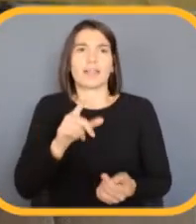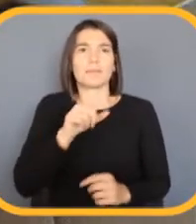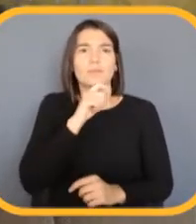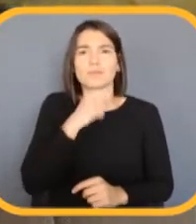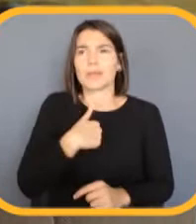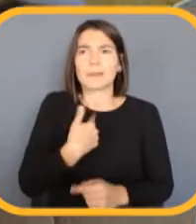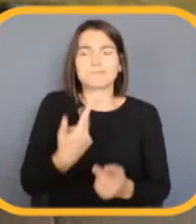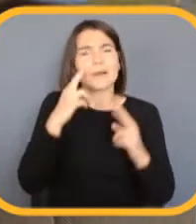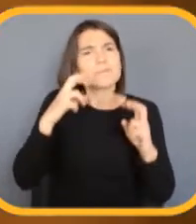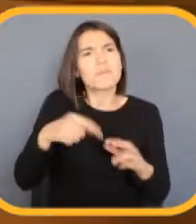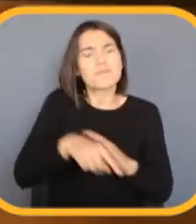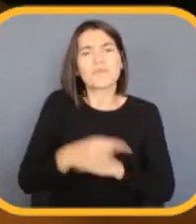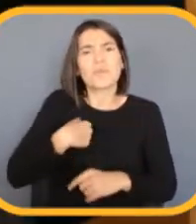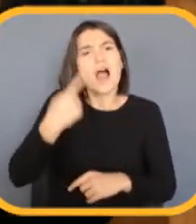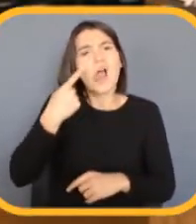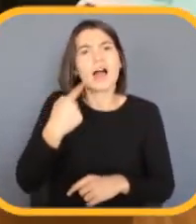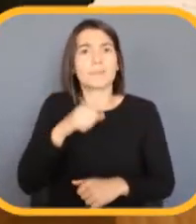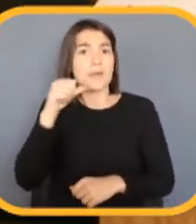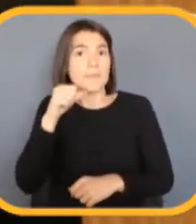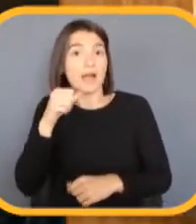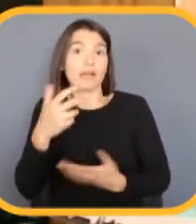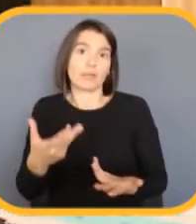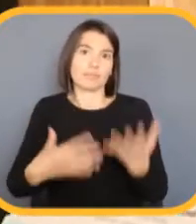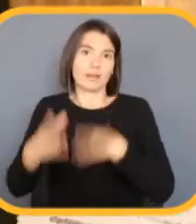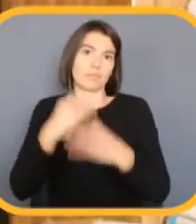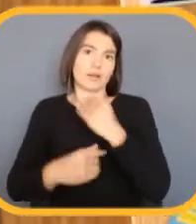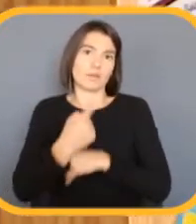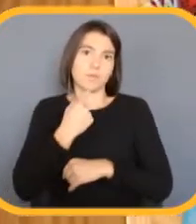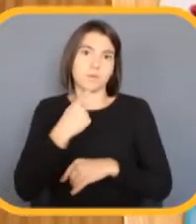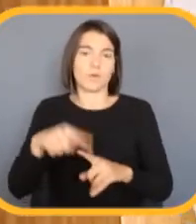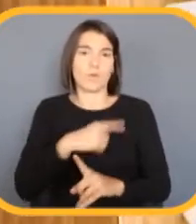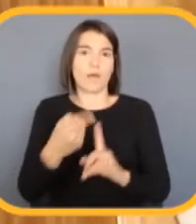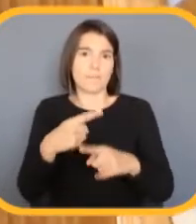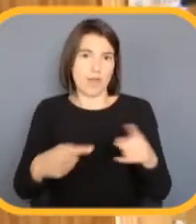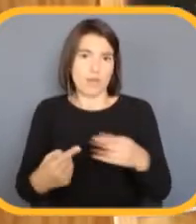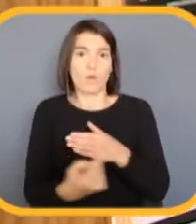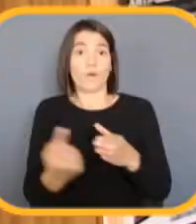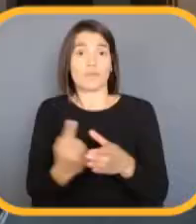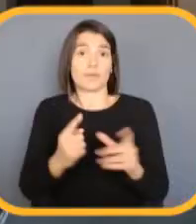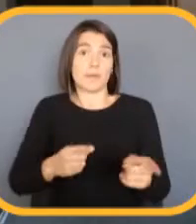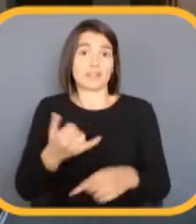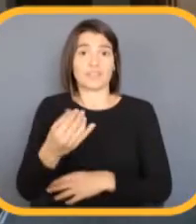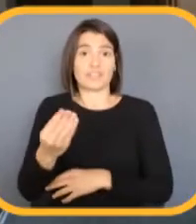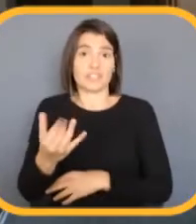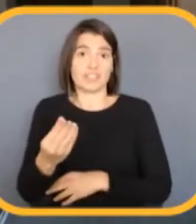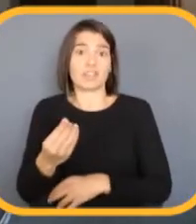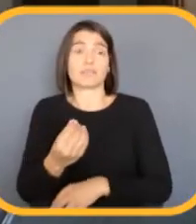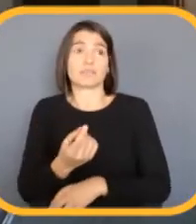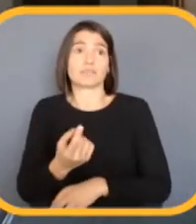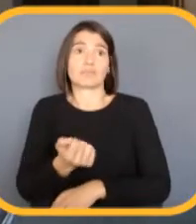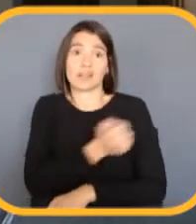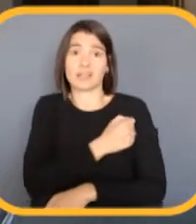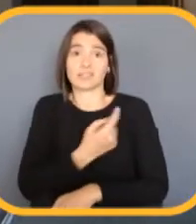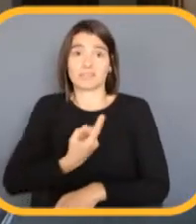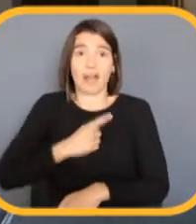capacidades que muitos não tínhamos e de possibilidades que não tínhamos explorado e aprendemos muito neste ano e